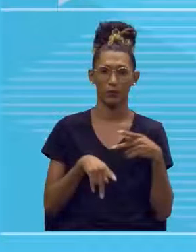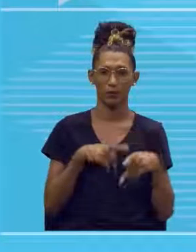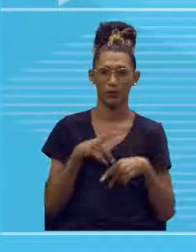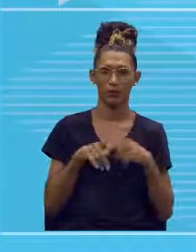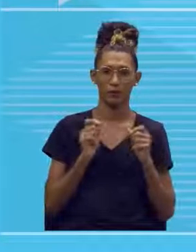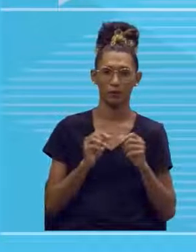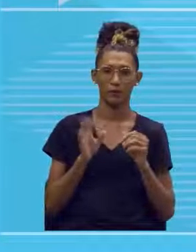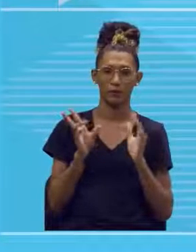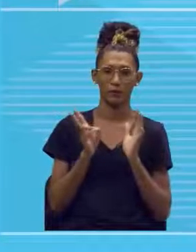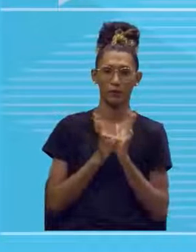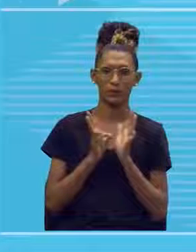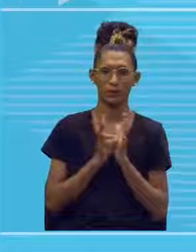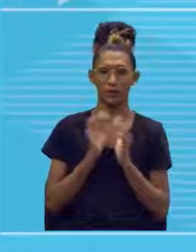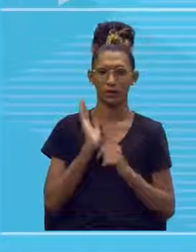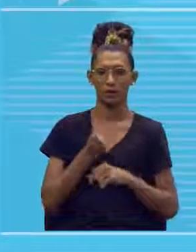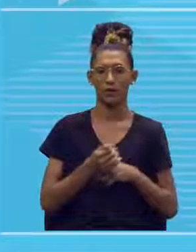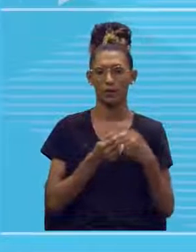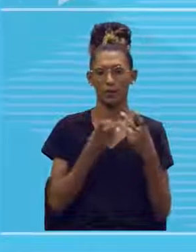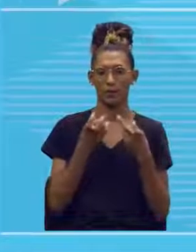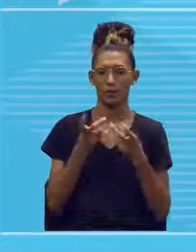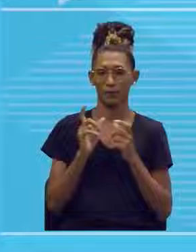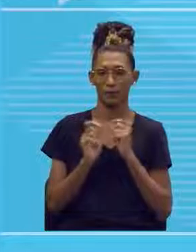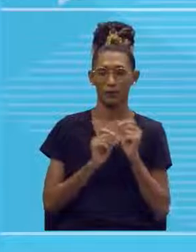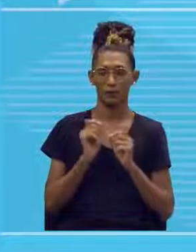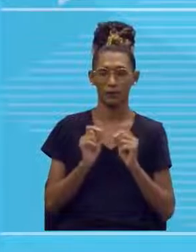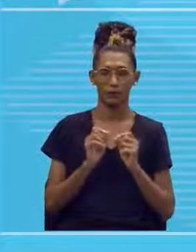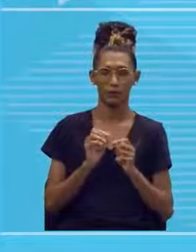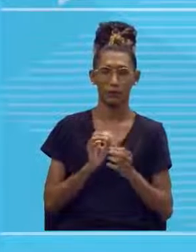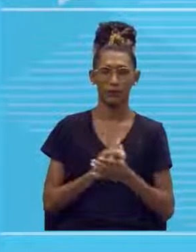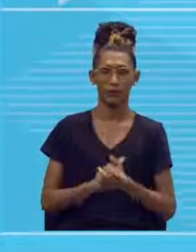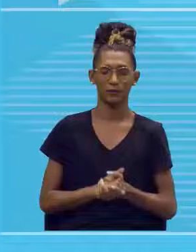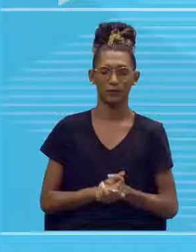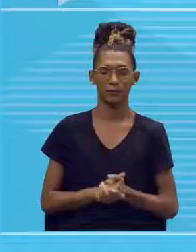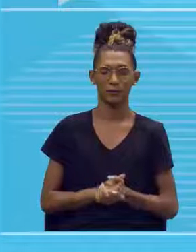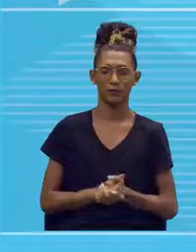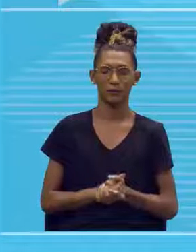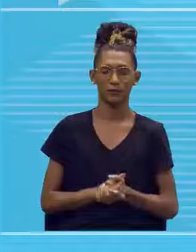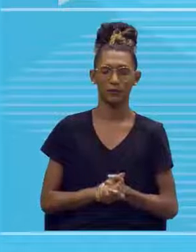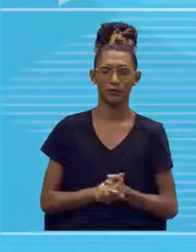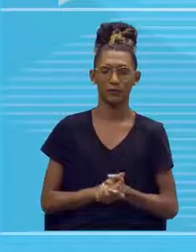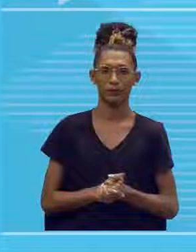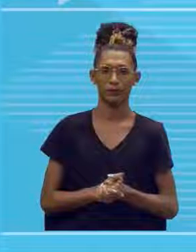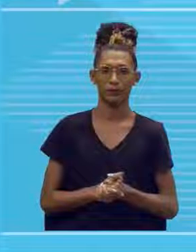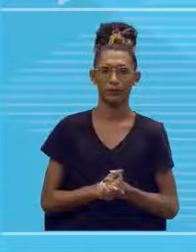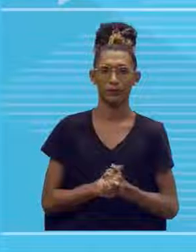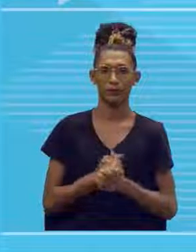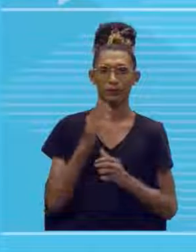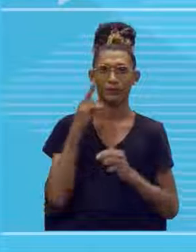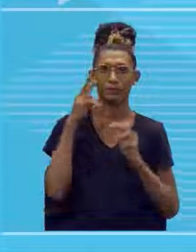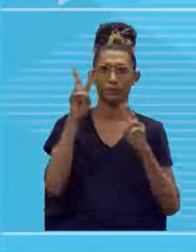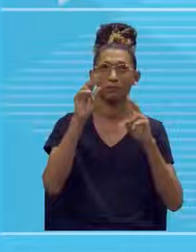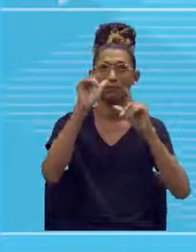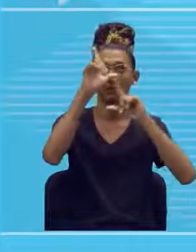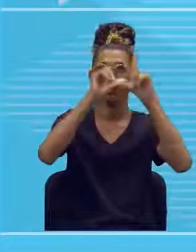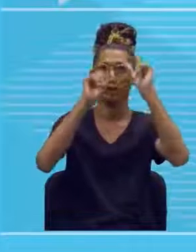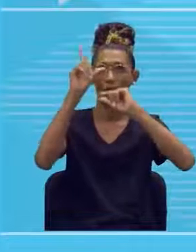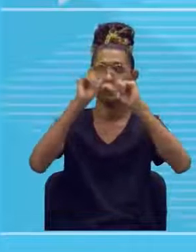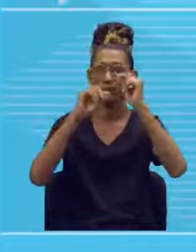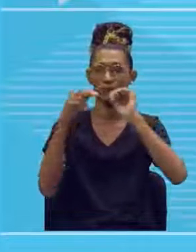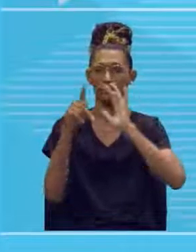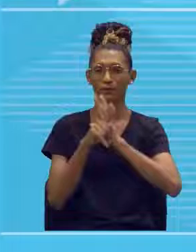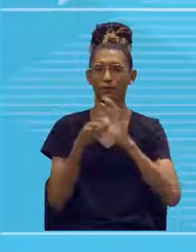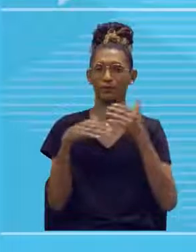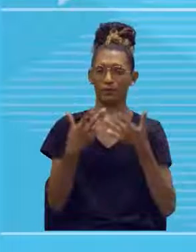já olhavam né Essas já olhavam as estrelas nessas constelações